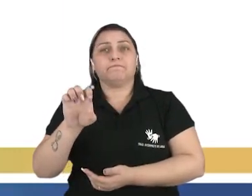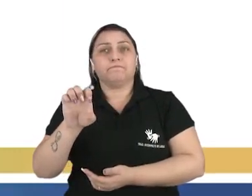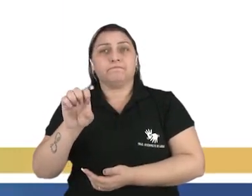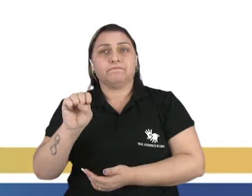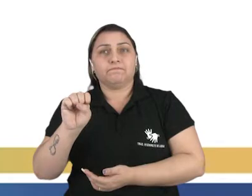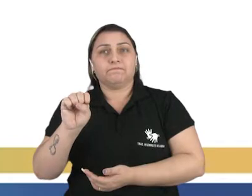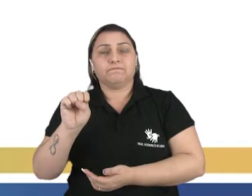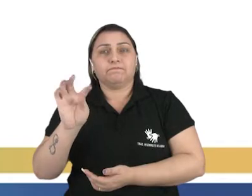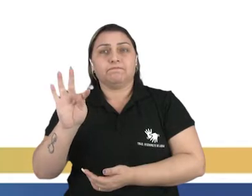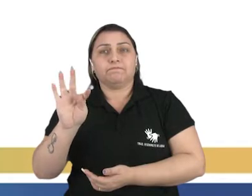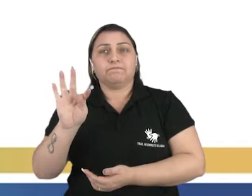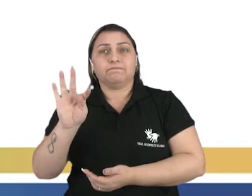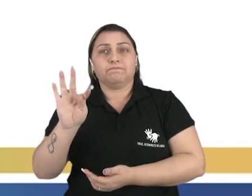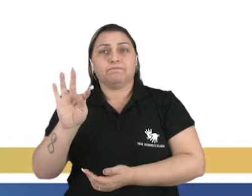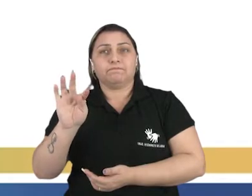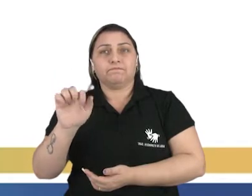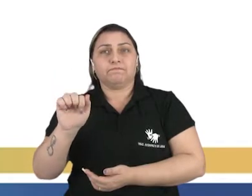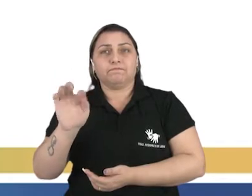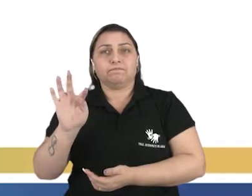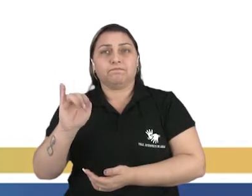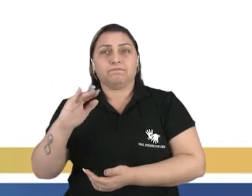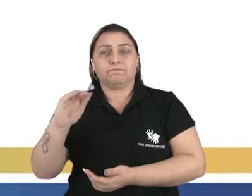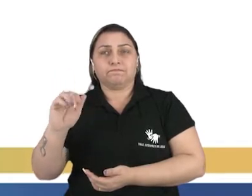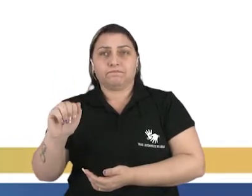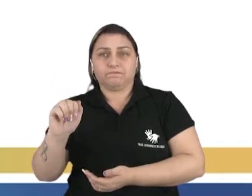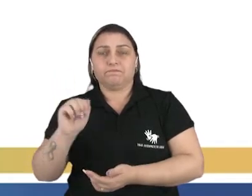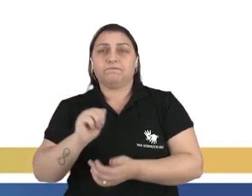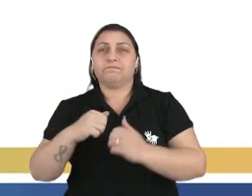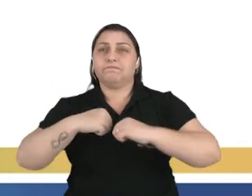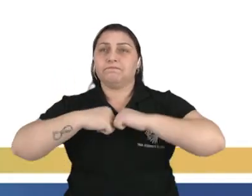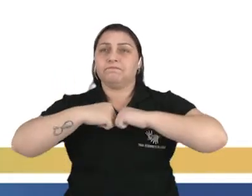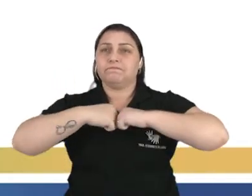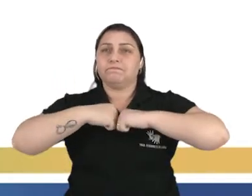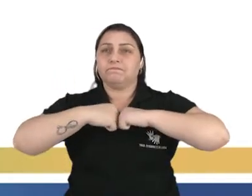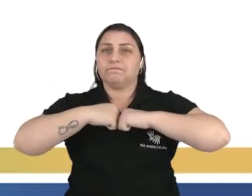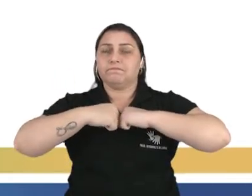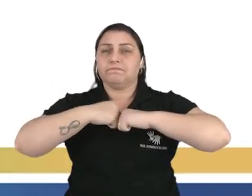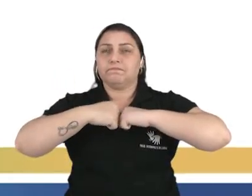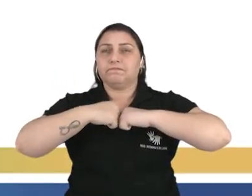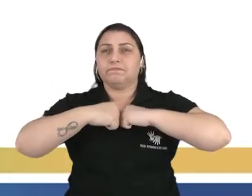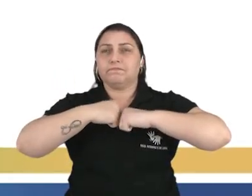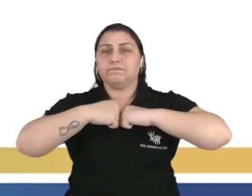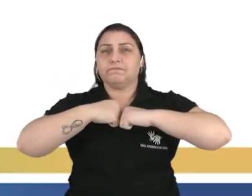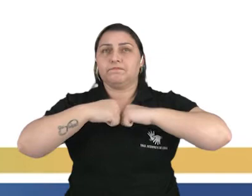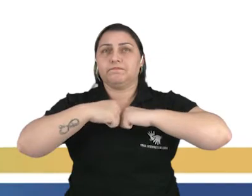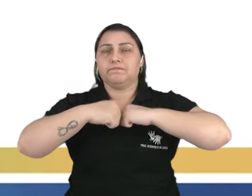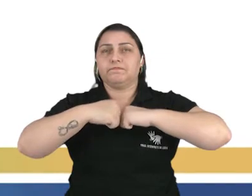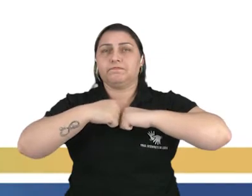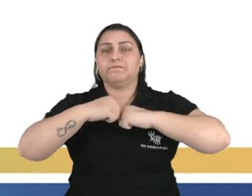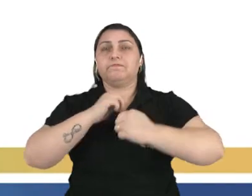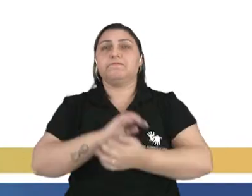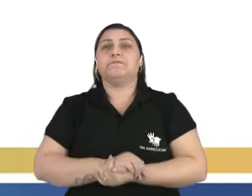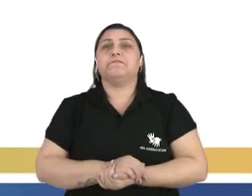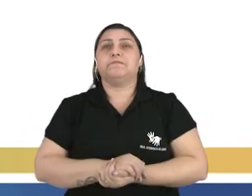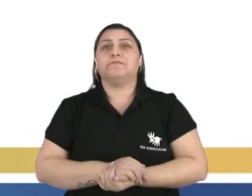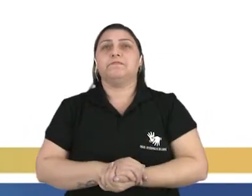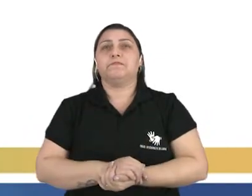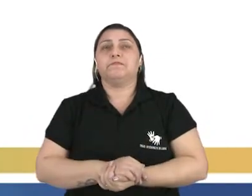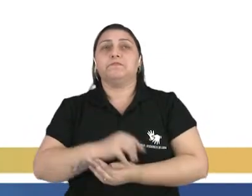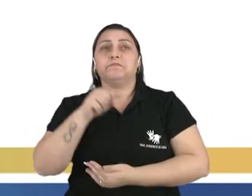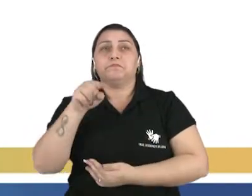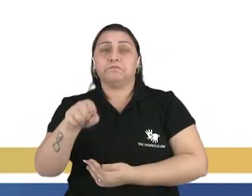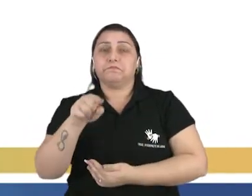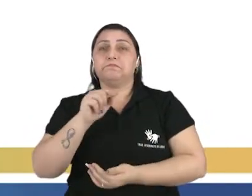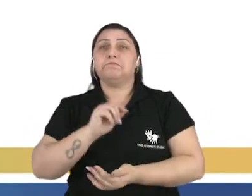das formas de eletrização, você ficava, por exemplo, por atrito, eletrizando um paninho, e aí